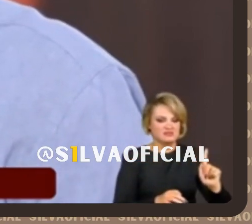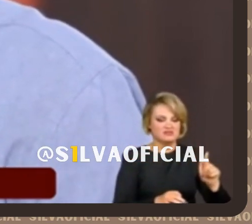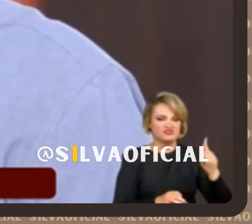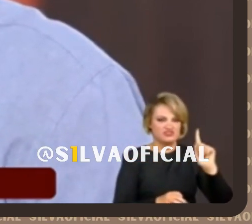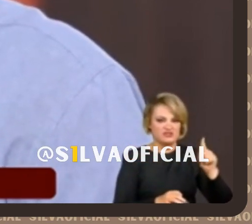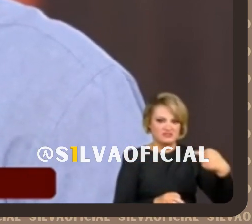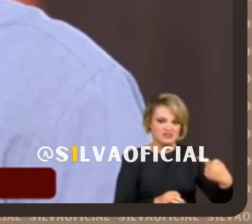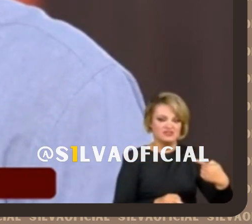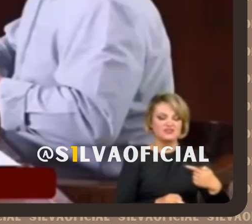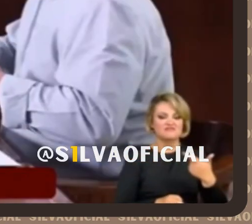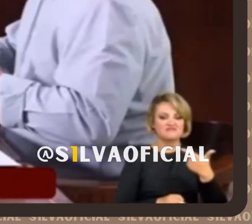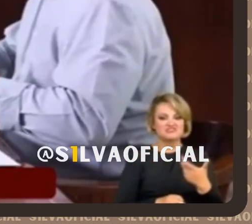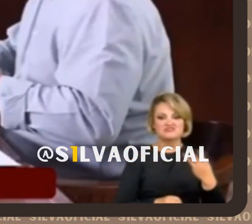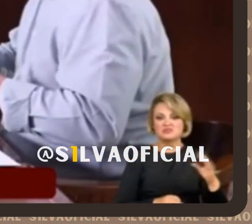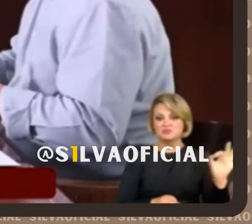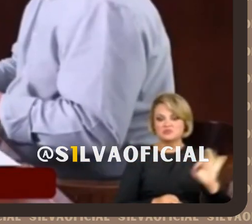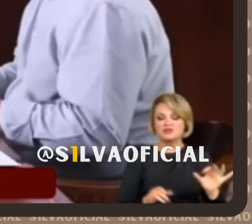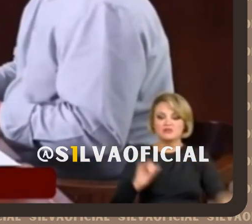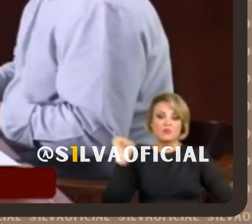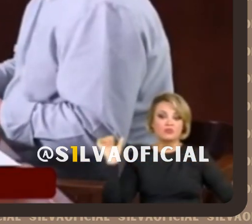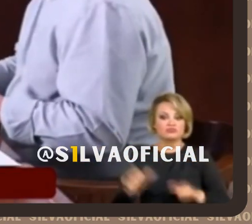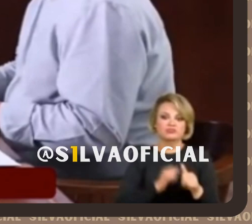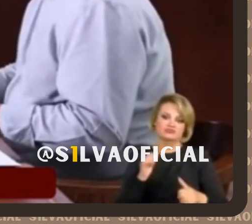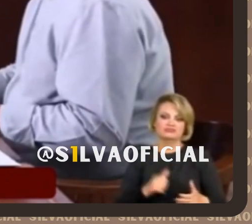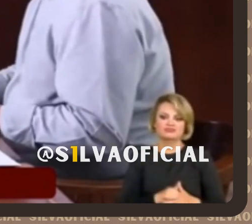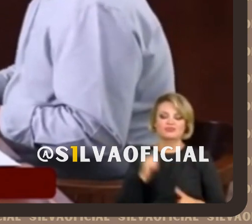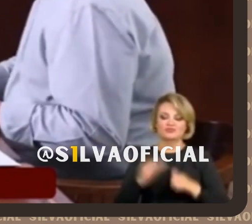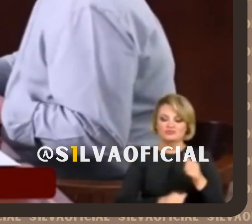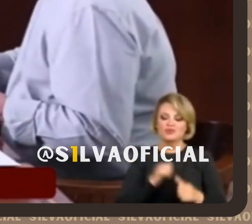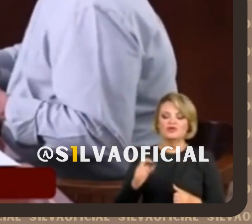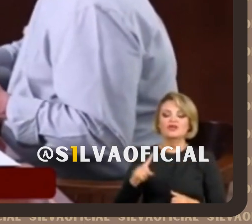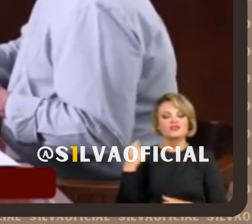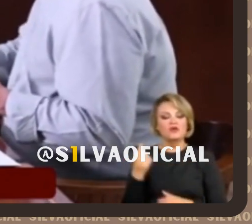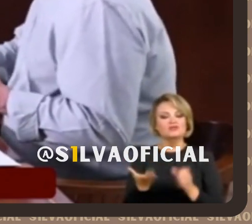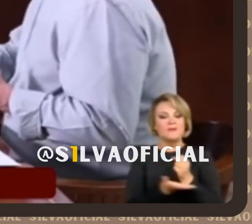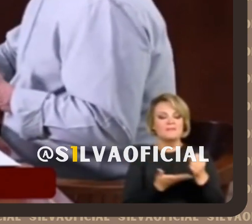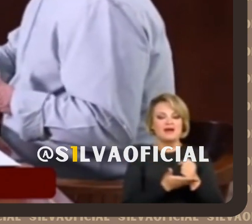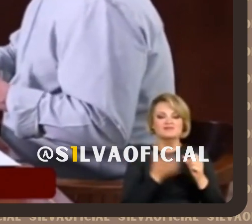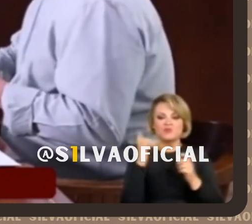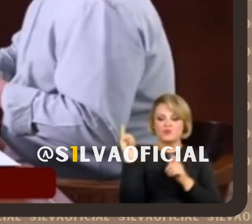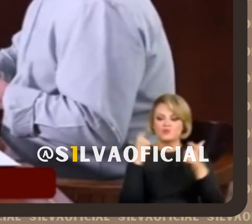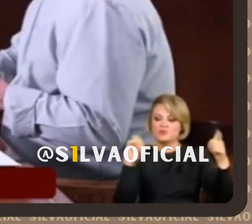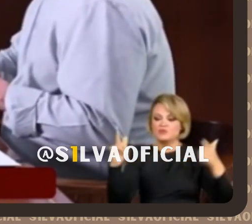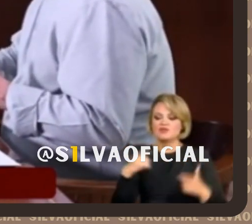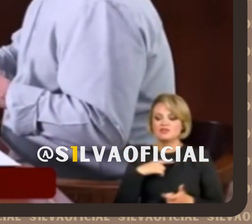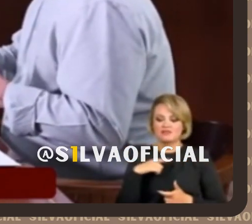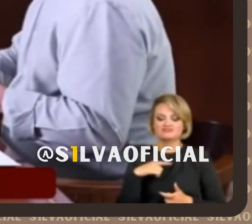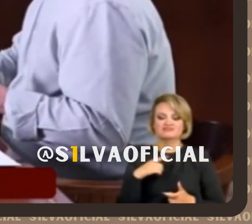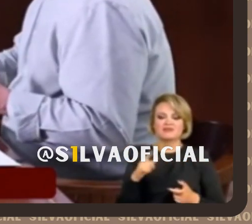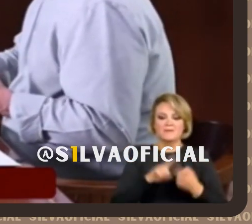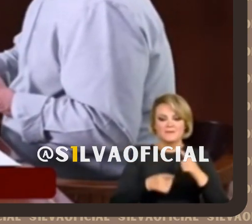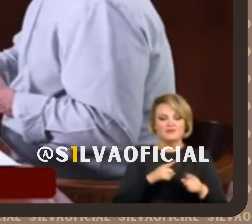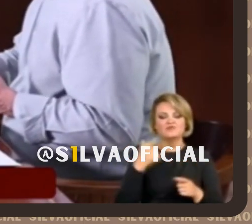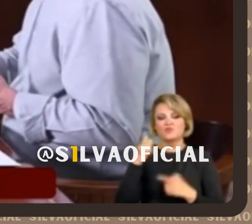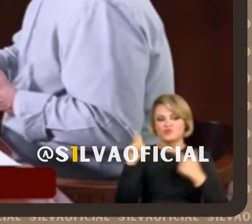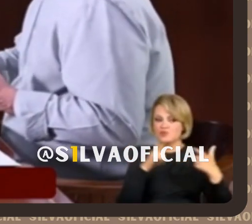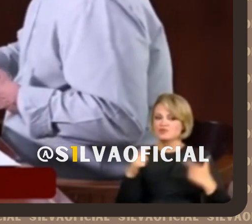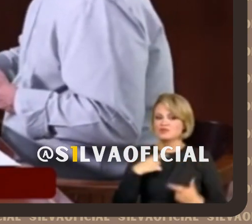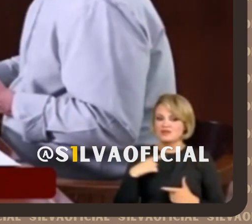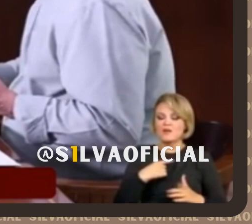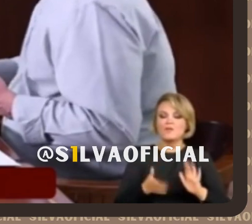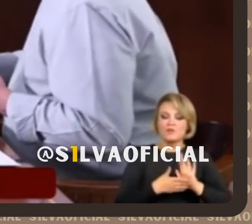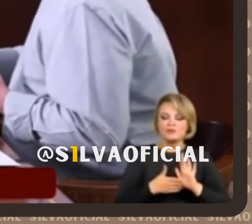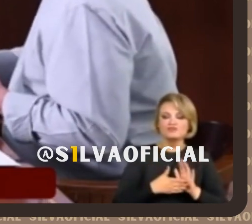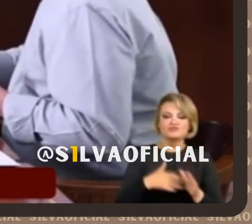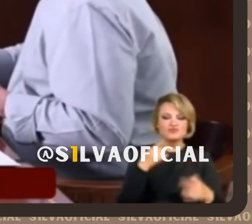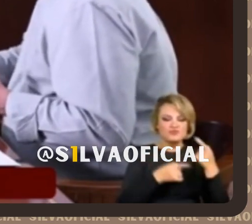Então, a gente está criando novas bases de negociação. Eu propus a discussão de uma moeda de negócio